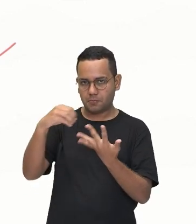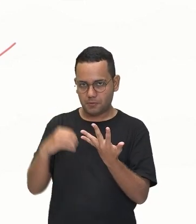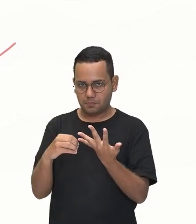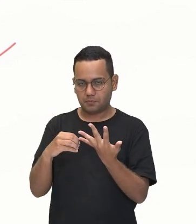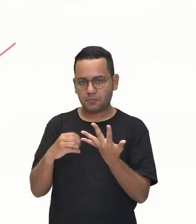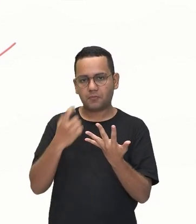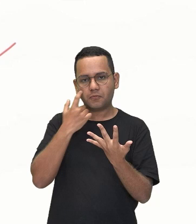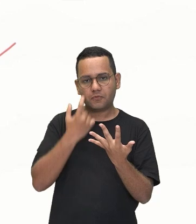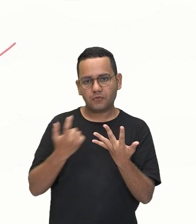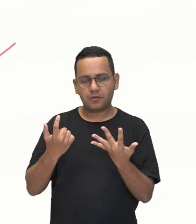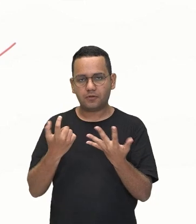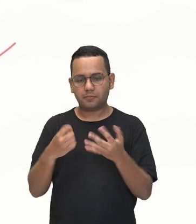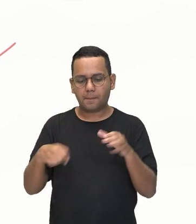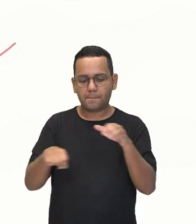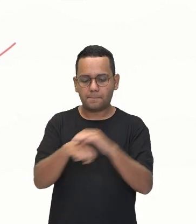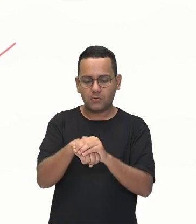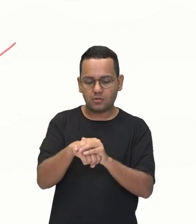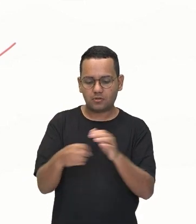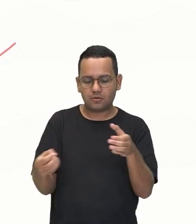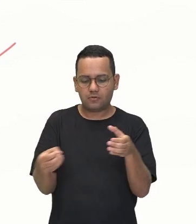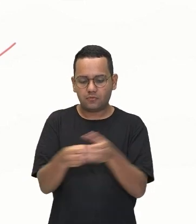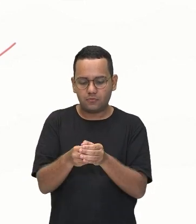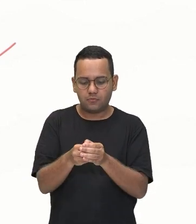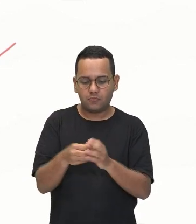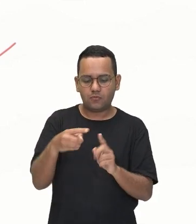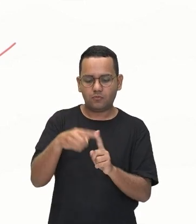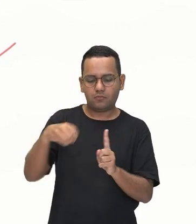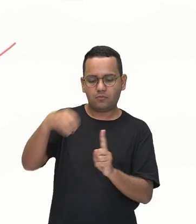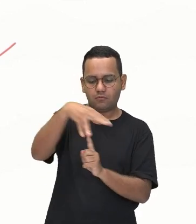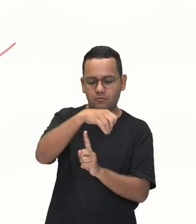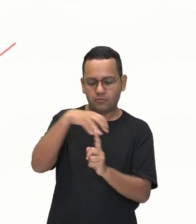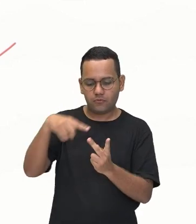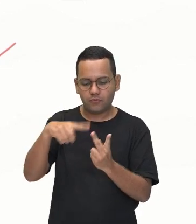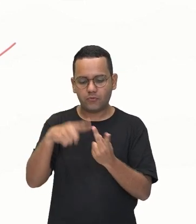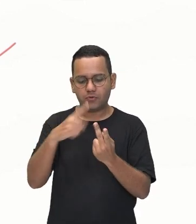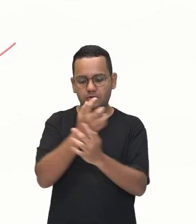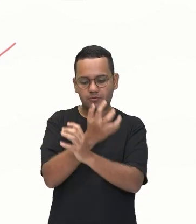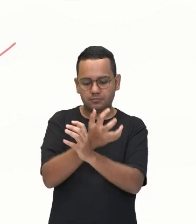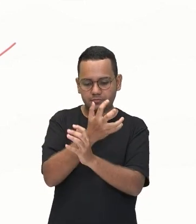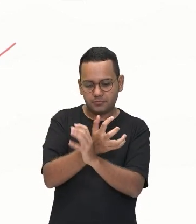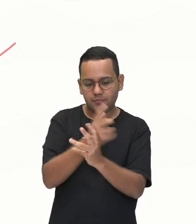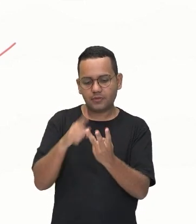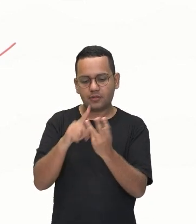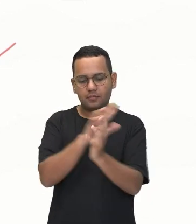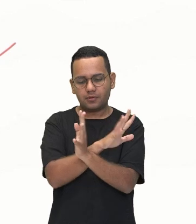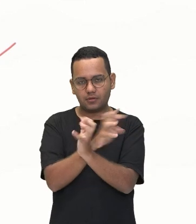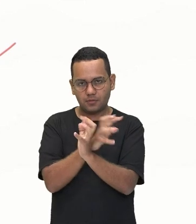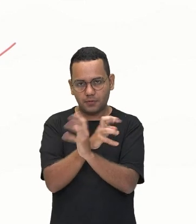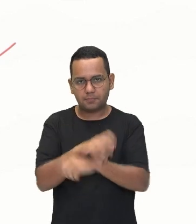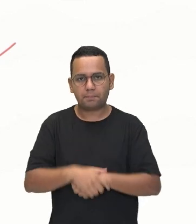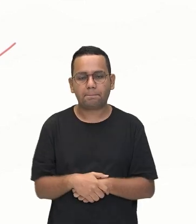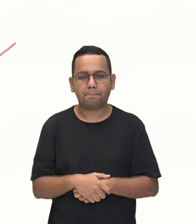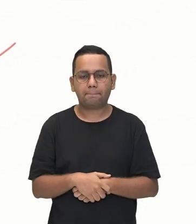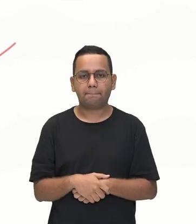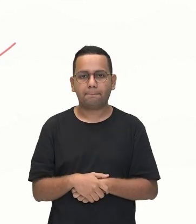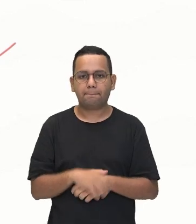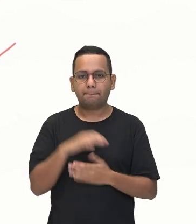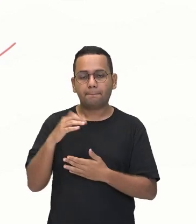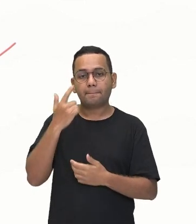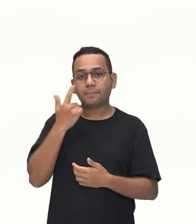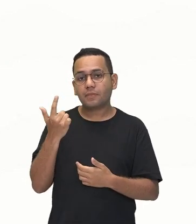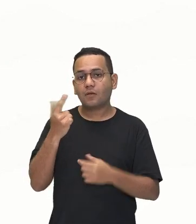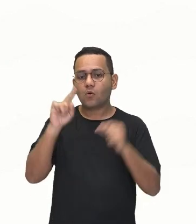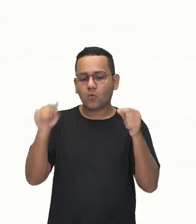reino monera, protista, o fungi, né, o plante e o animal. tá? Então, aí nós temos a teoria